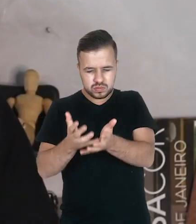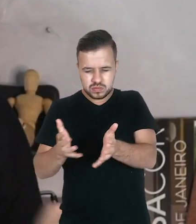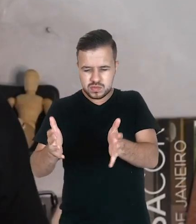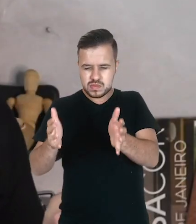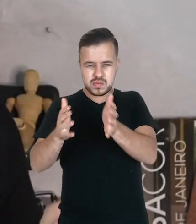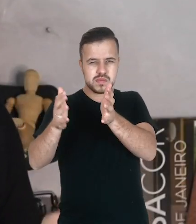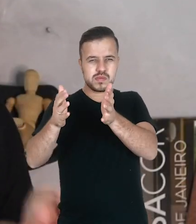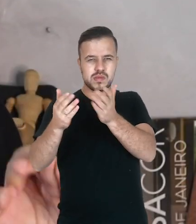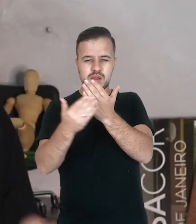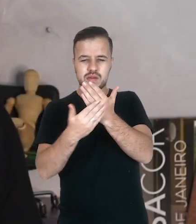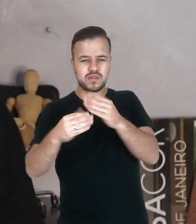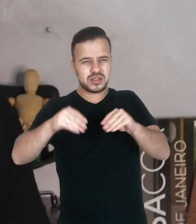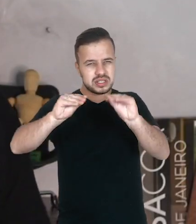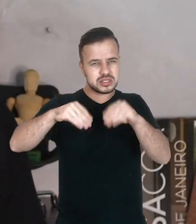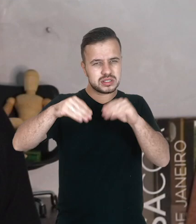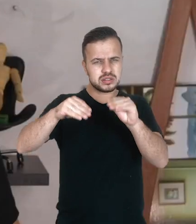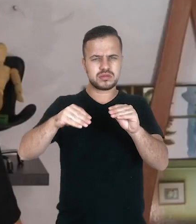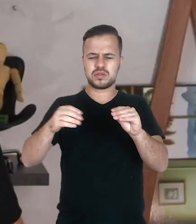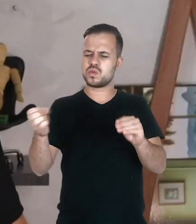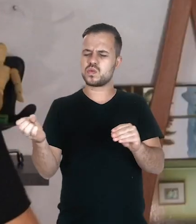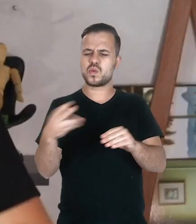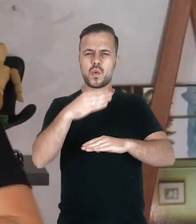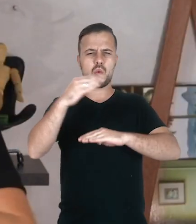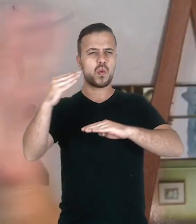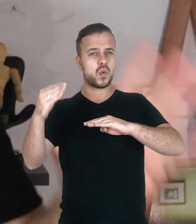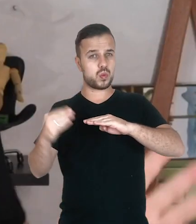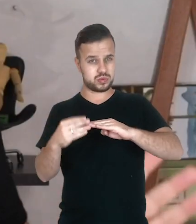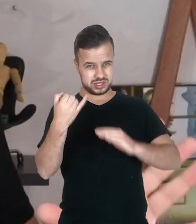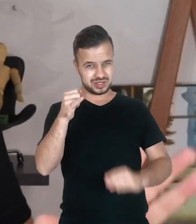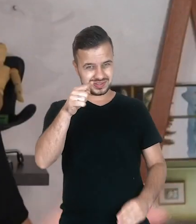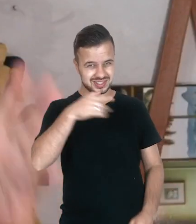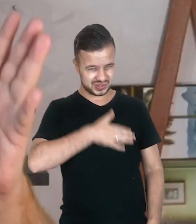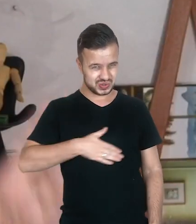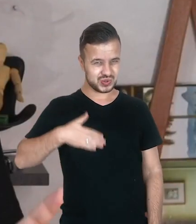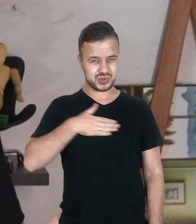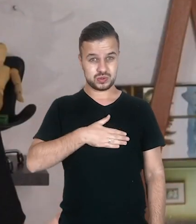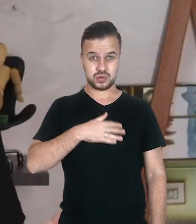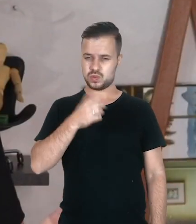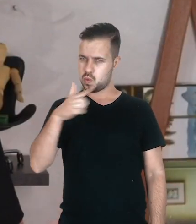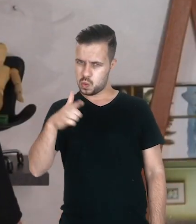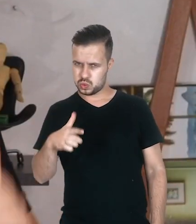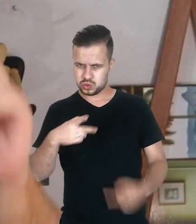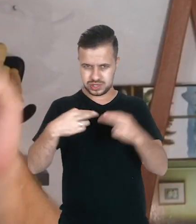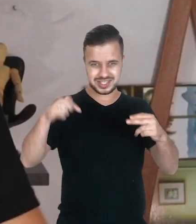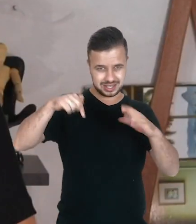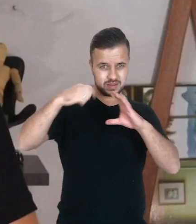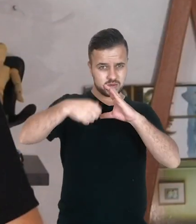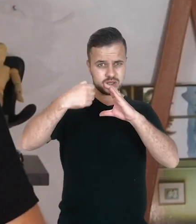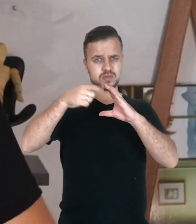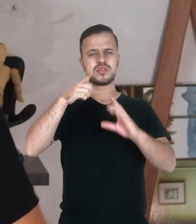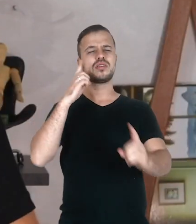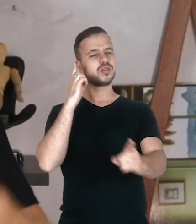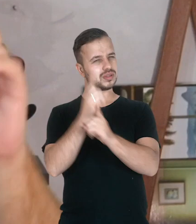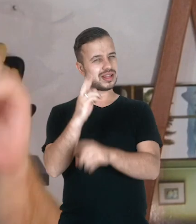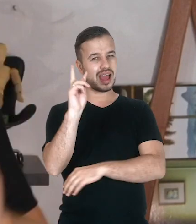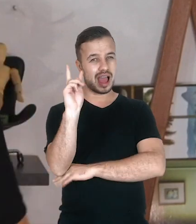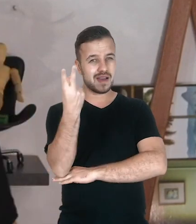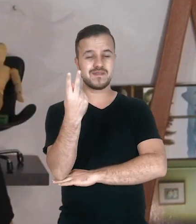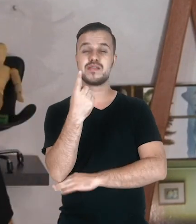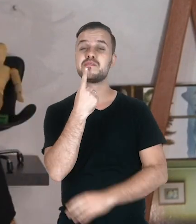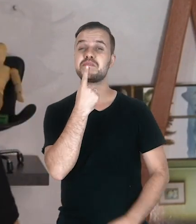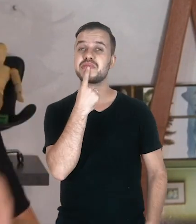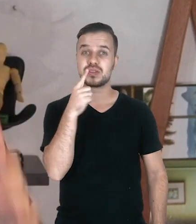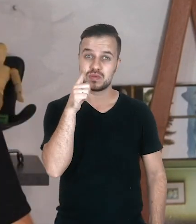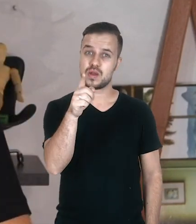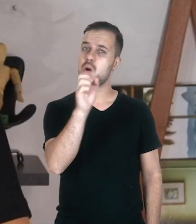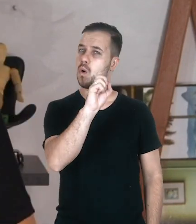designer super arrojado e moderno. Se você gostou desse modelo e de todos os outros produtos que estão aparecendo aqui nesse vídeo, você encontra todos eles numa Havan próxima